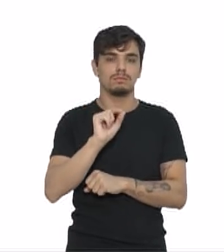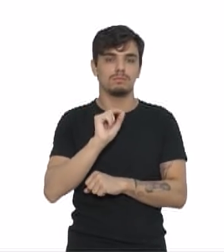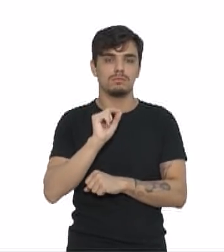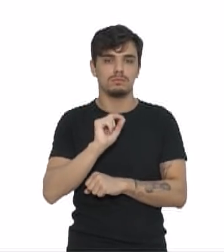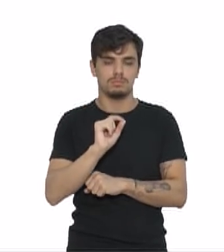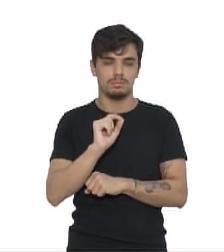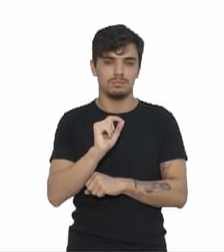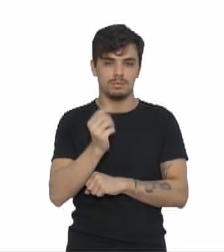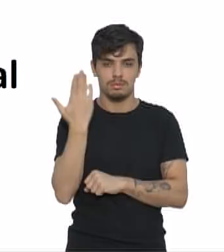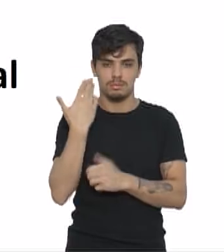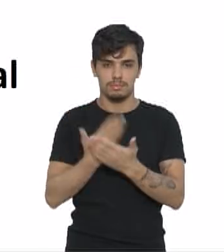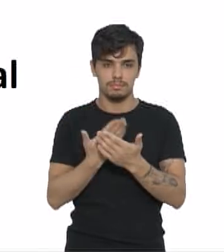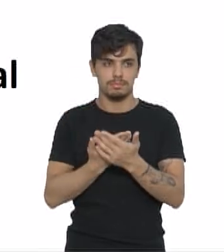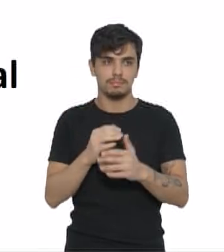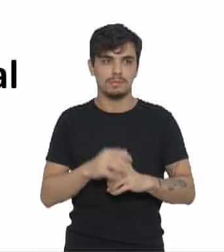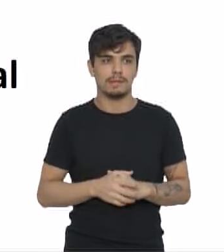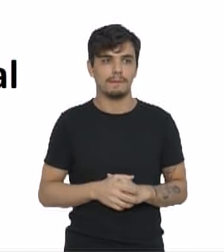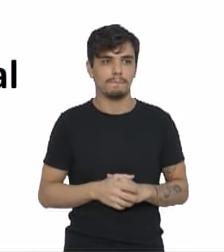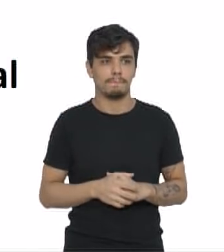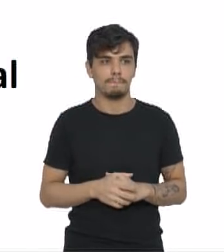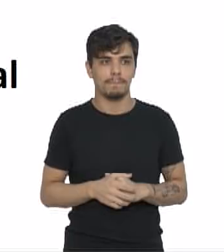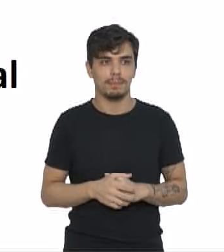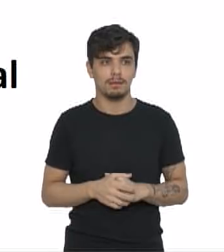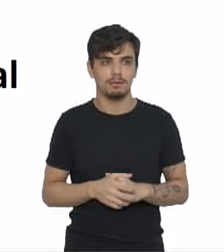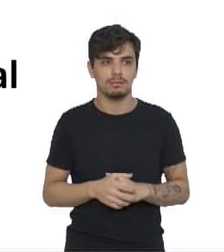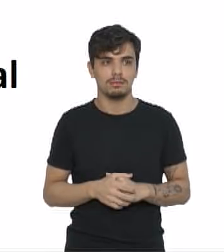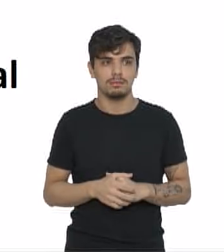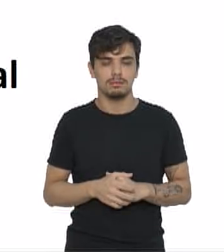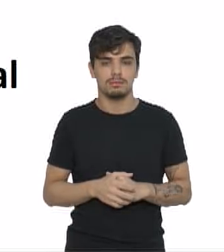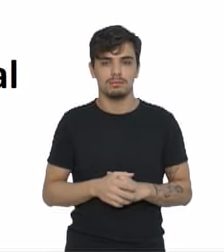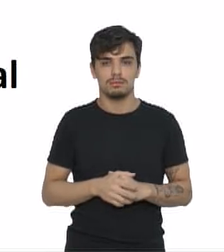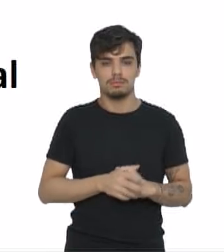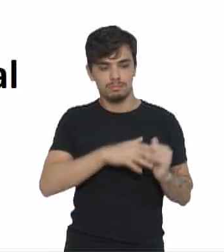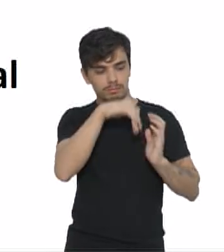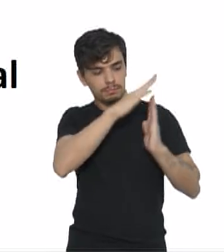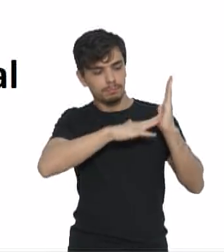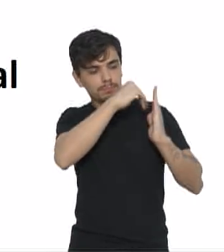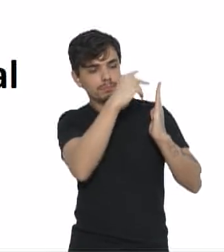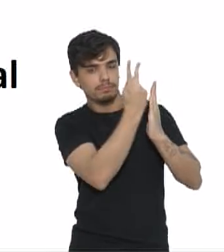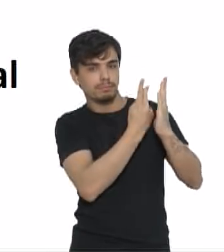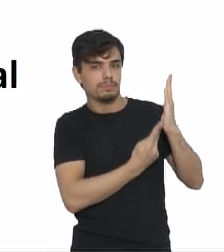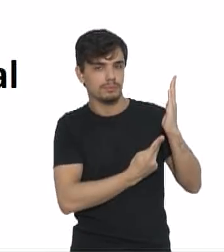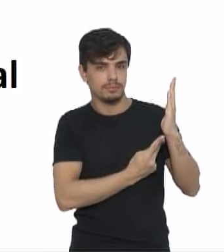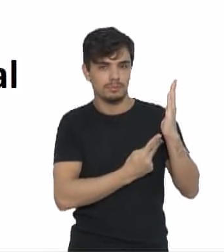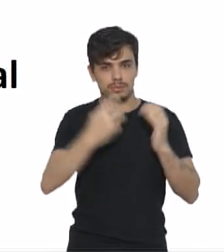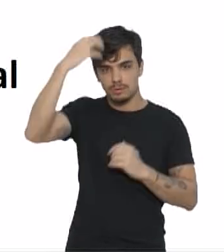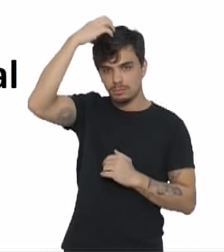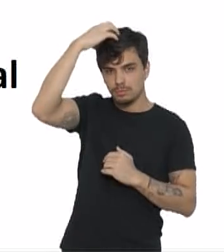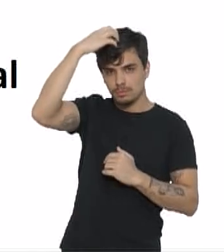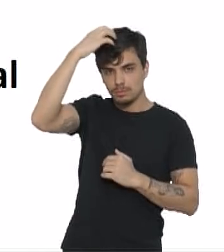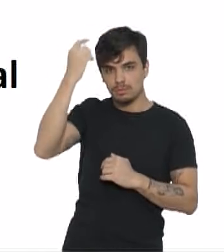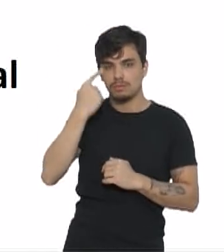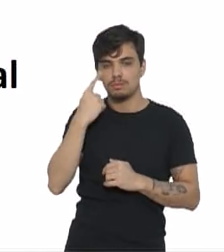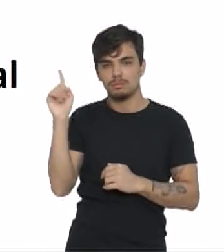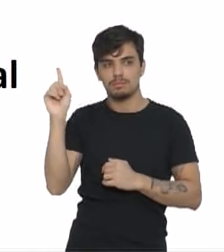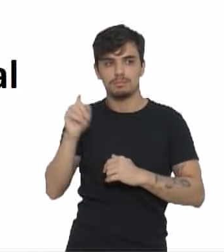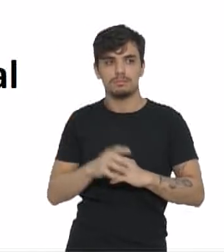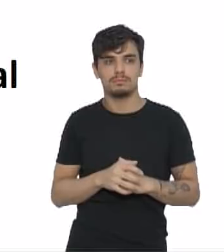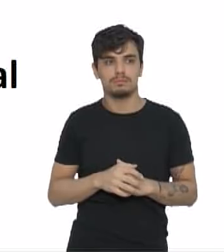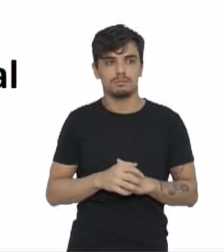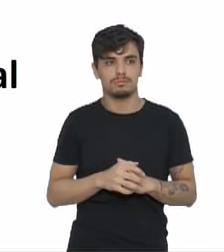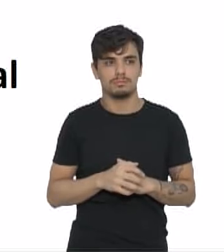comigo, inclusive, na aula passada? Vocês viram a pintura do rei Fernando II de Aragão? Estudamos a localização territorial da